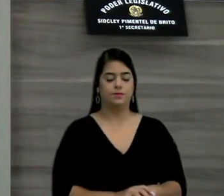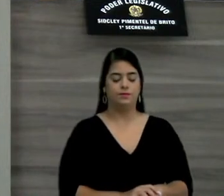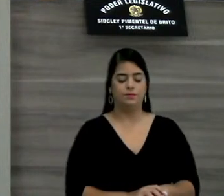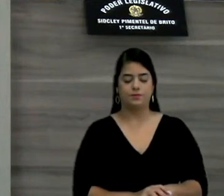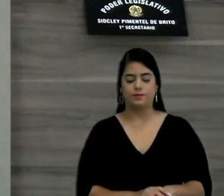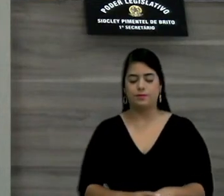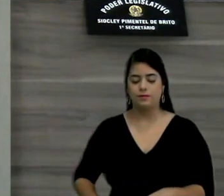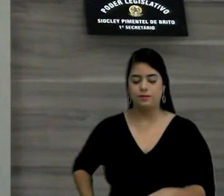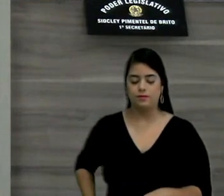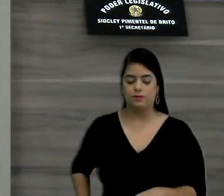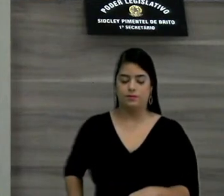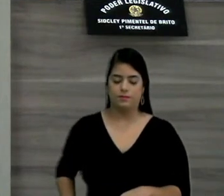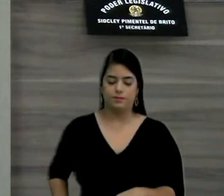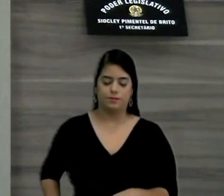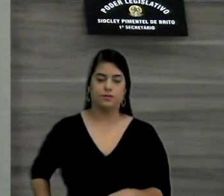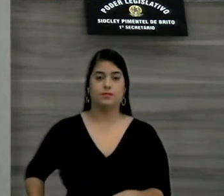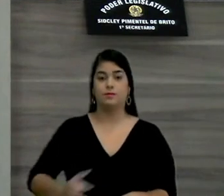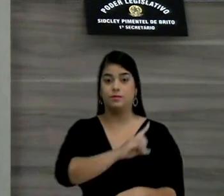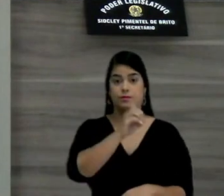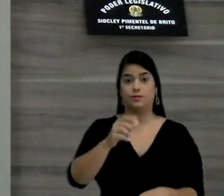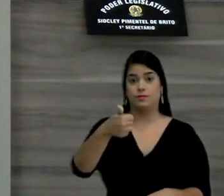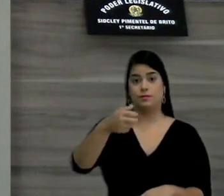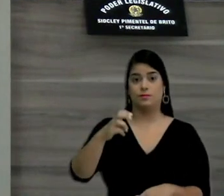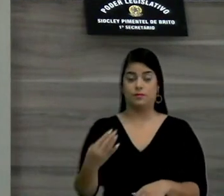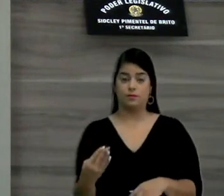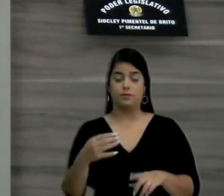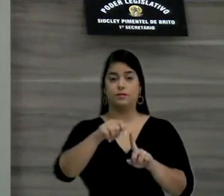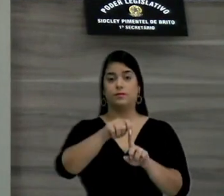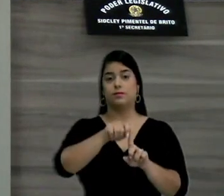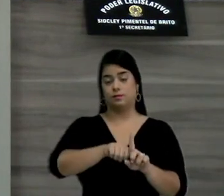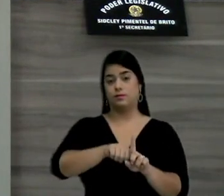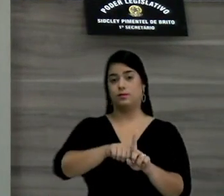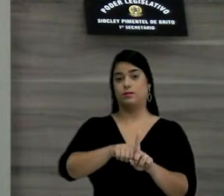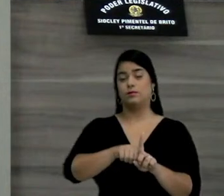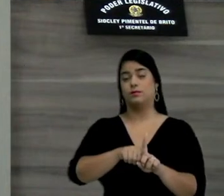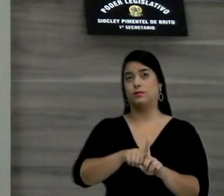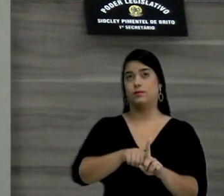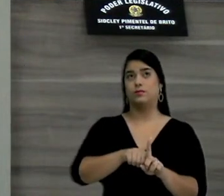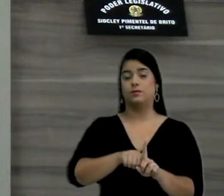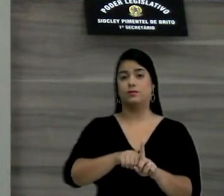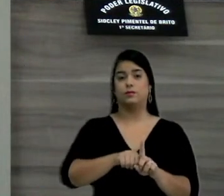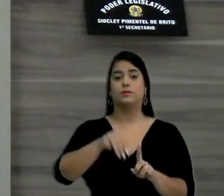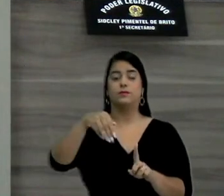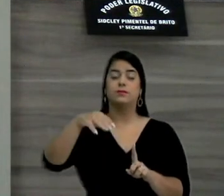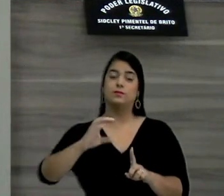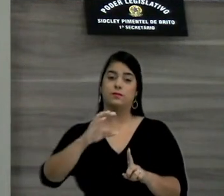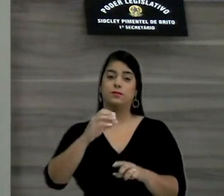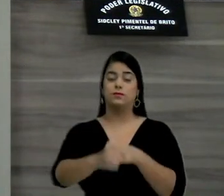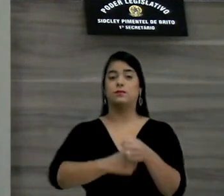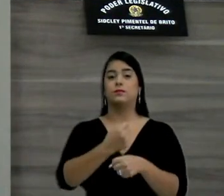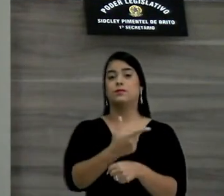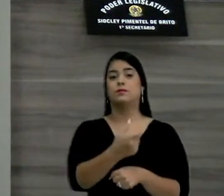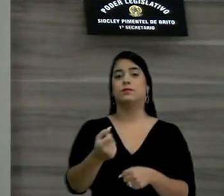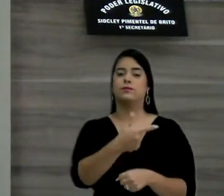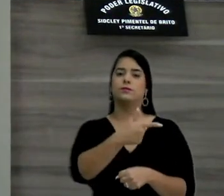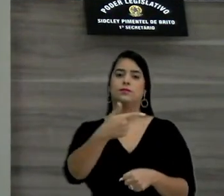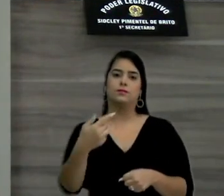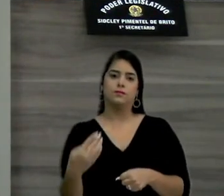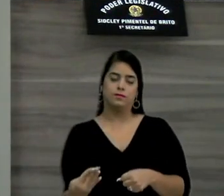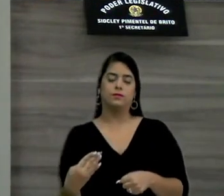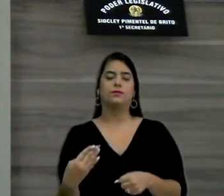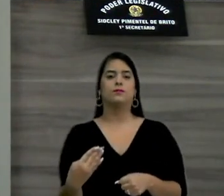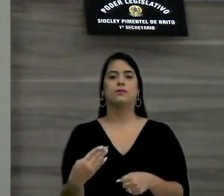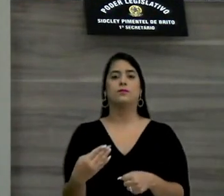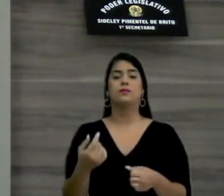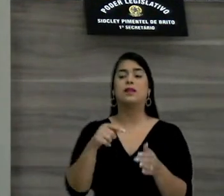telefônico em 14/03 de24 a senora Adeline da Silva Azevedo compareceu nessa PJ em